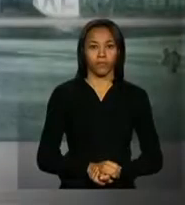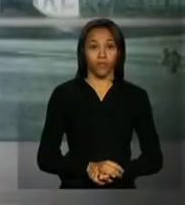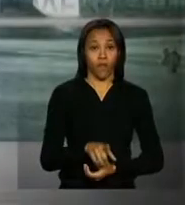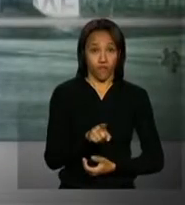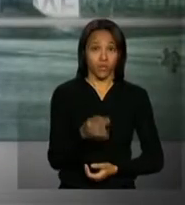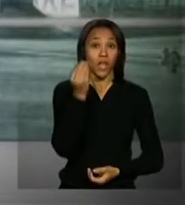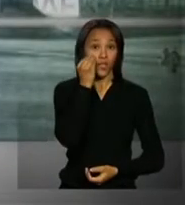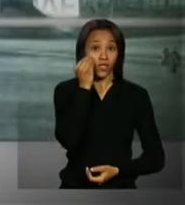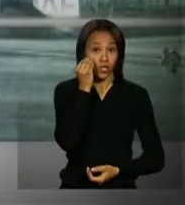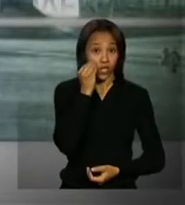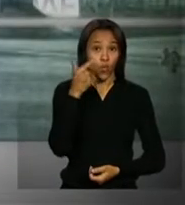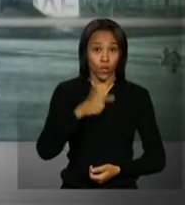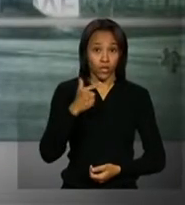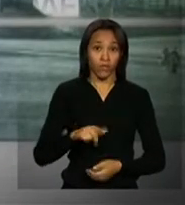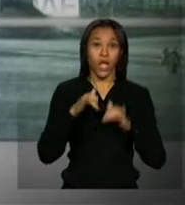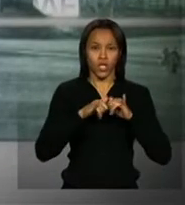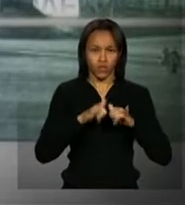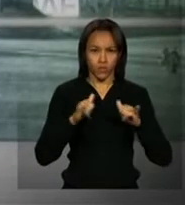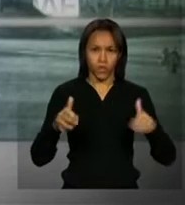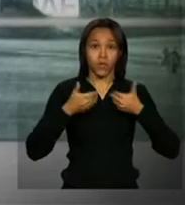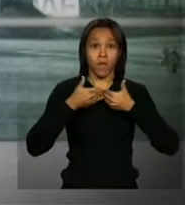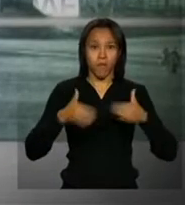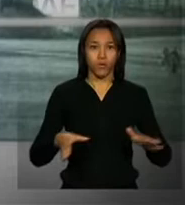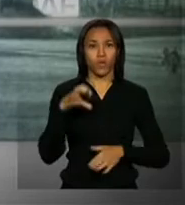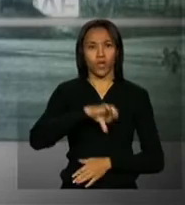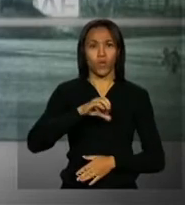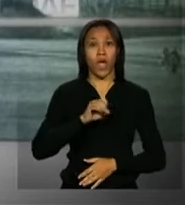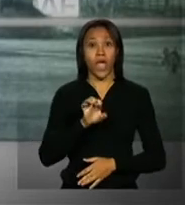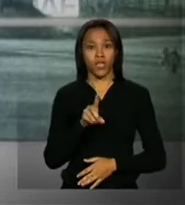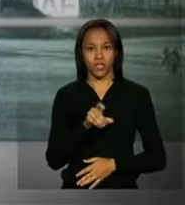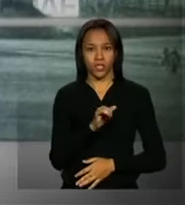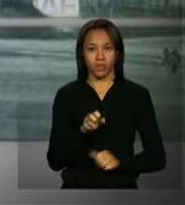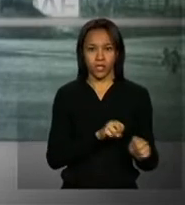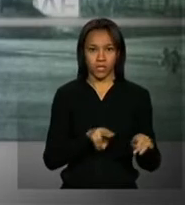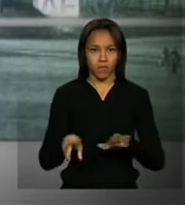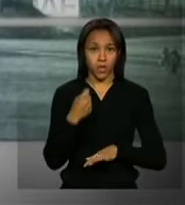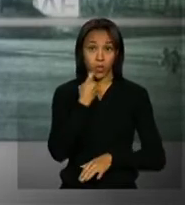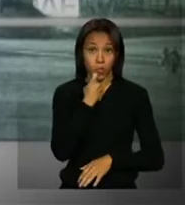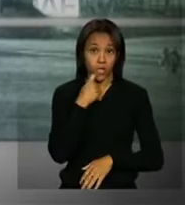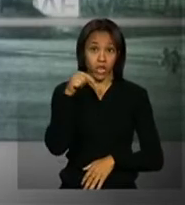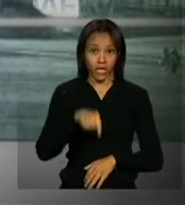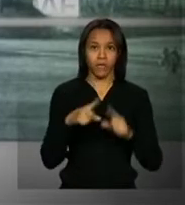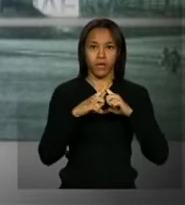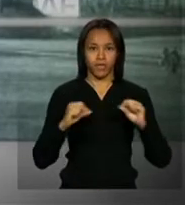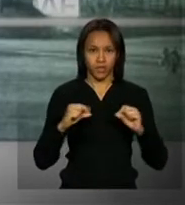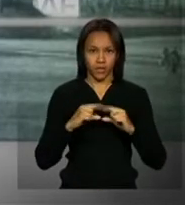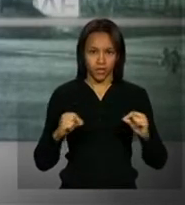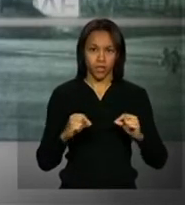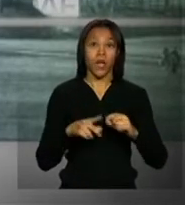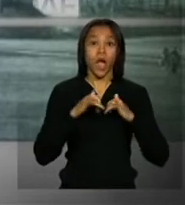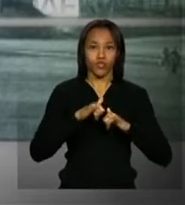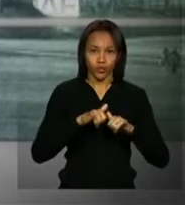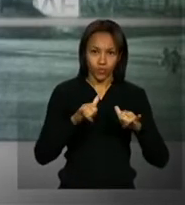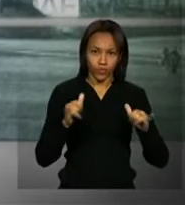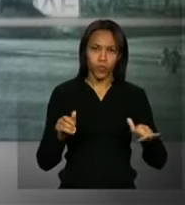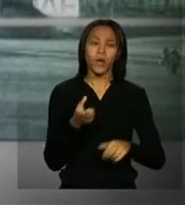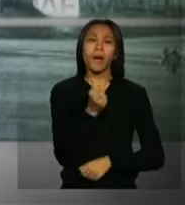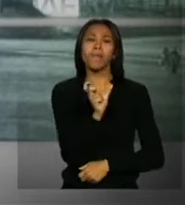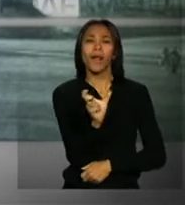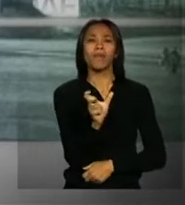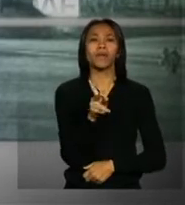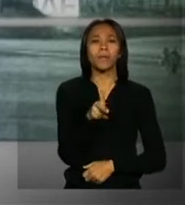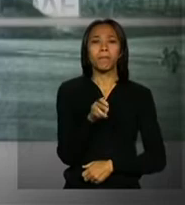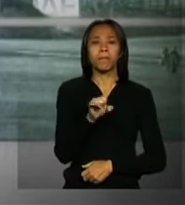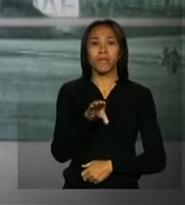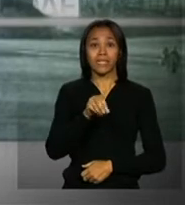você assistiu a reapresentação da abertura da nona edição da semana do Peixe em Brasília a campanha tem o